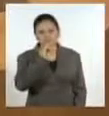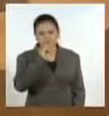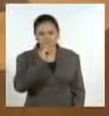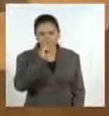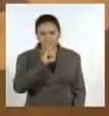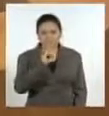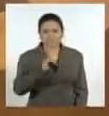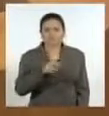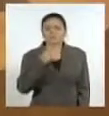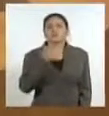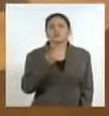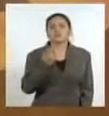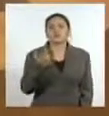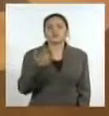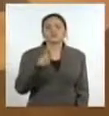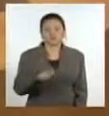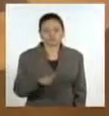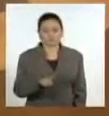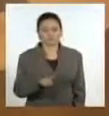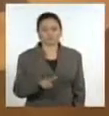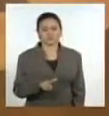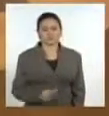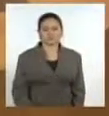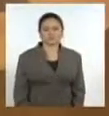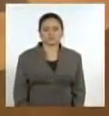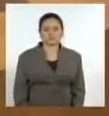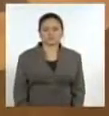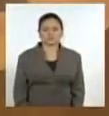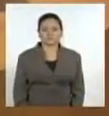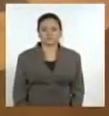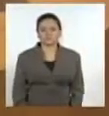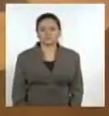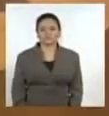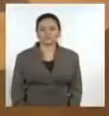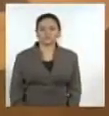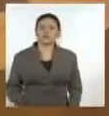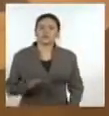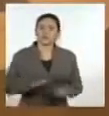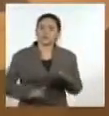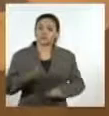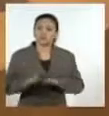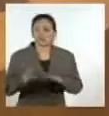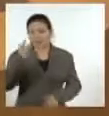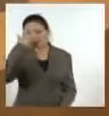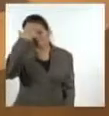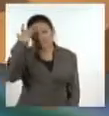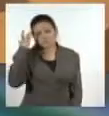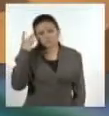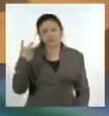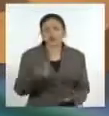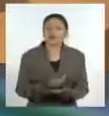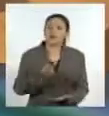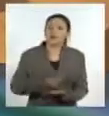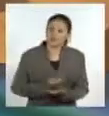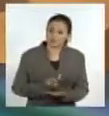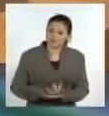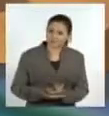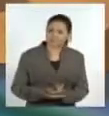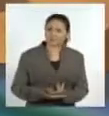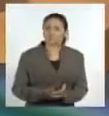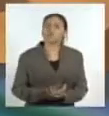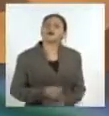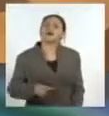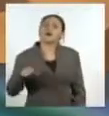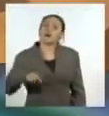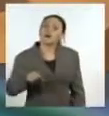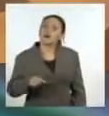reforço meu argumento quanto à possibilidade das pessoas errarem. Vamos trazer o assunto para o nosso campo, para o campo da